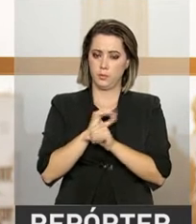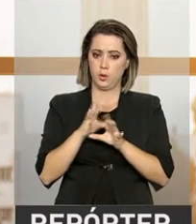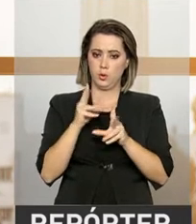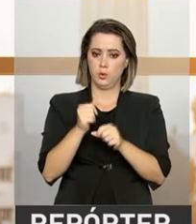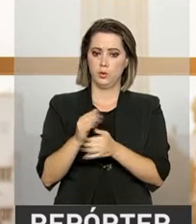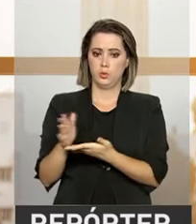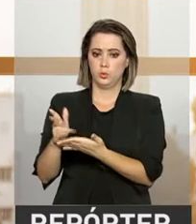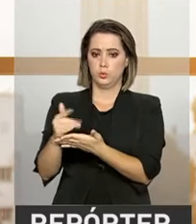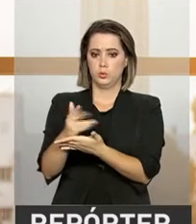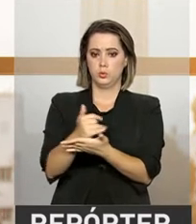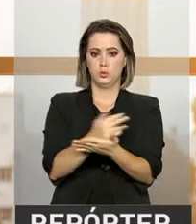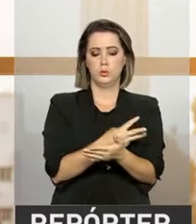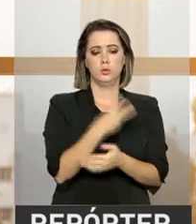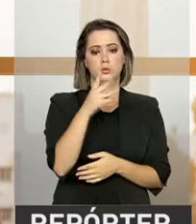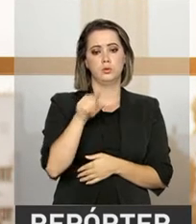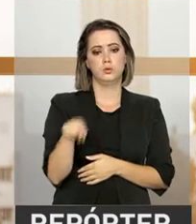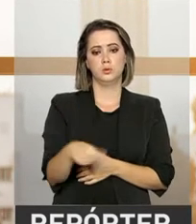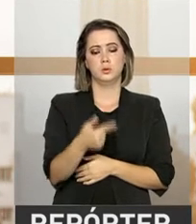de